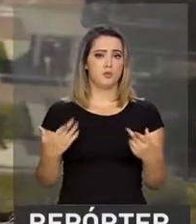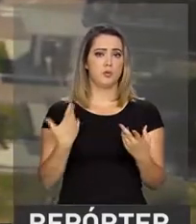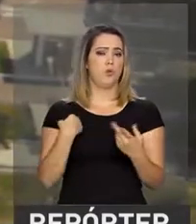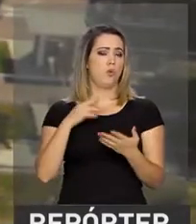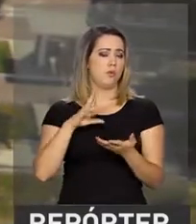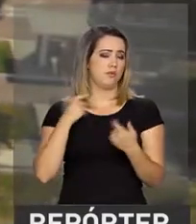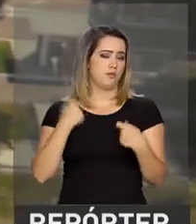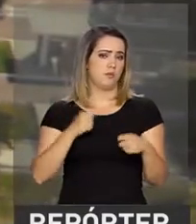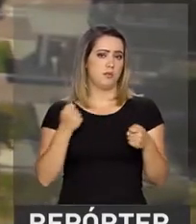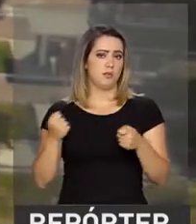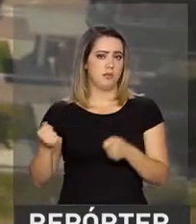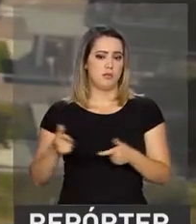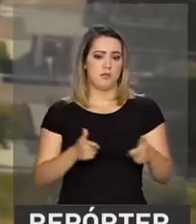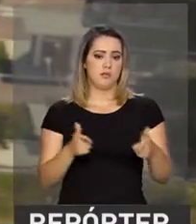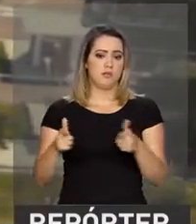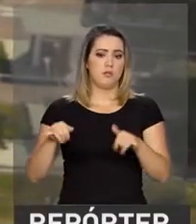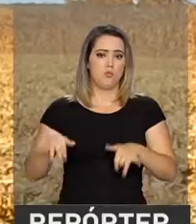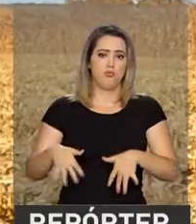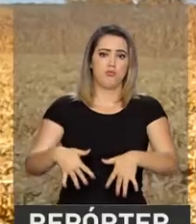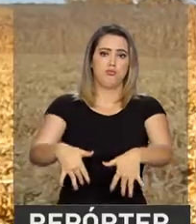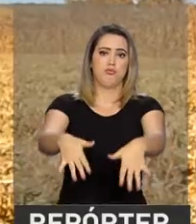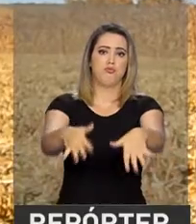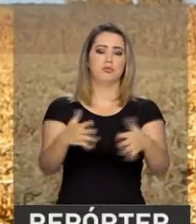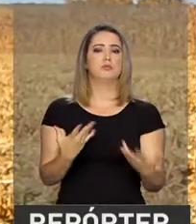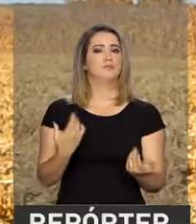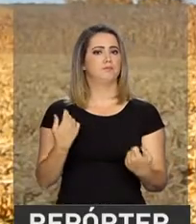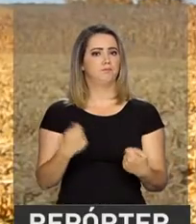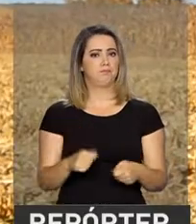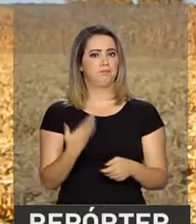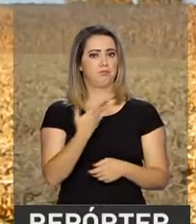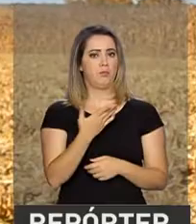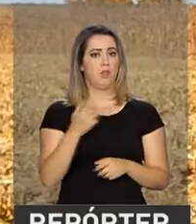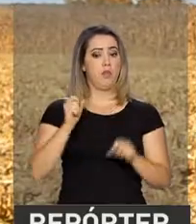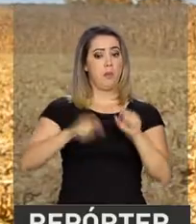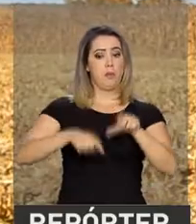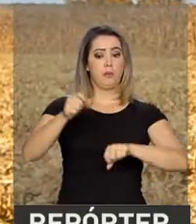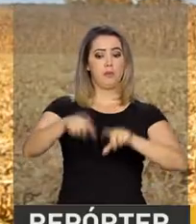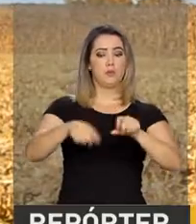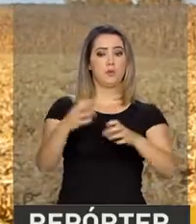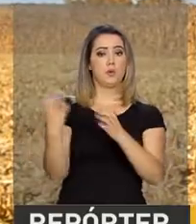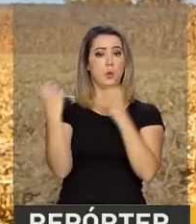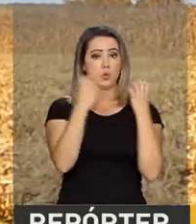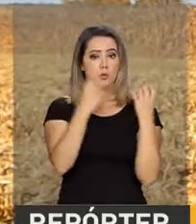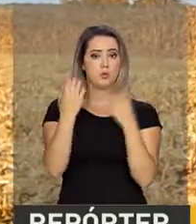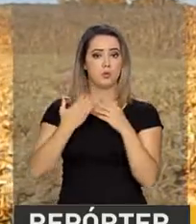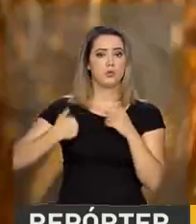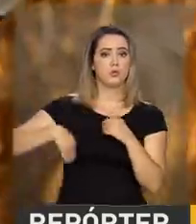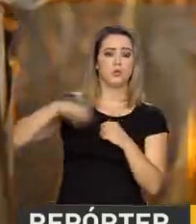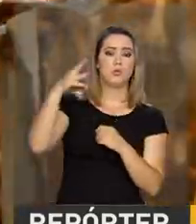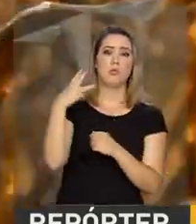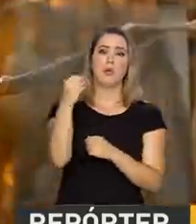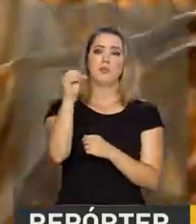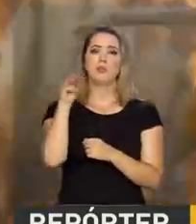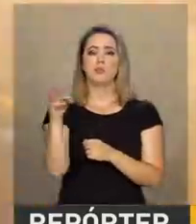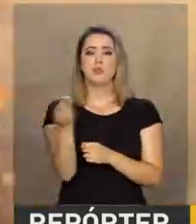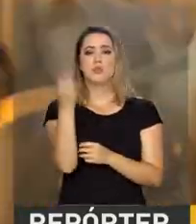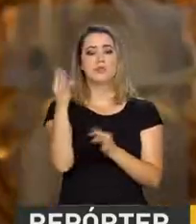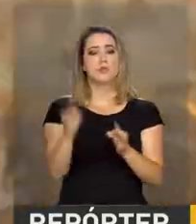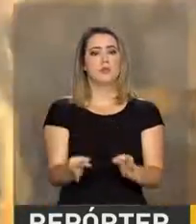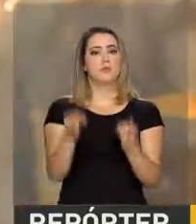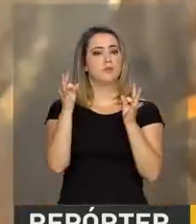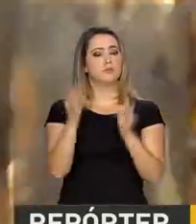e dos agrotóxicos a produção do milho primeira safra passou para mais de 30 milhões de toneladas